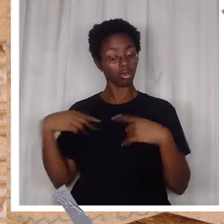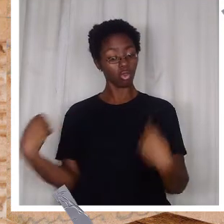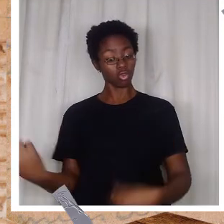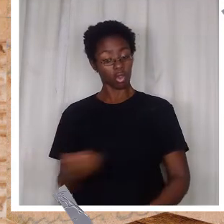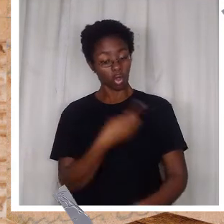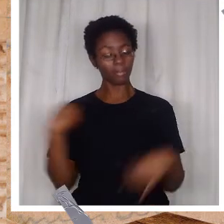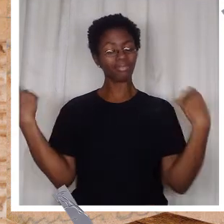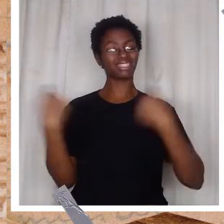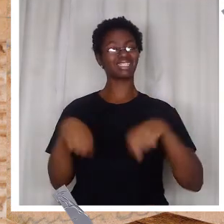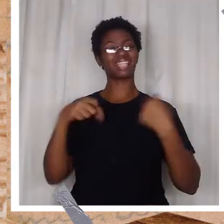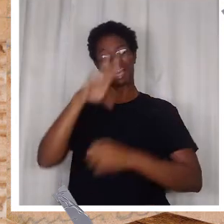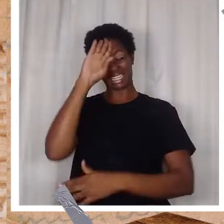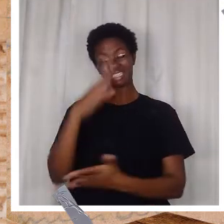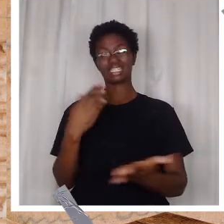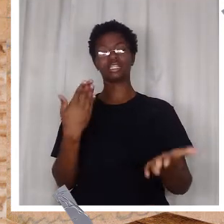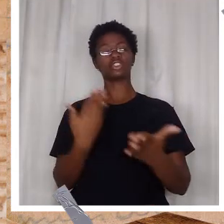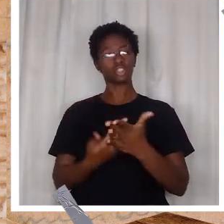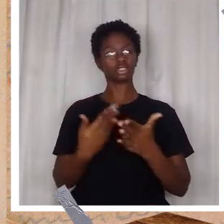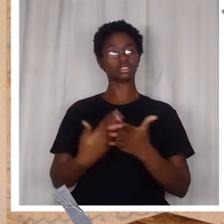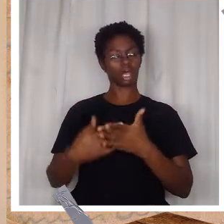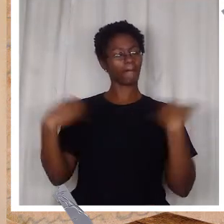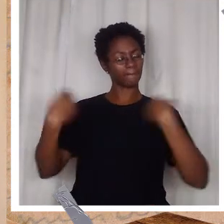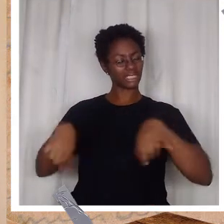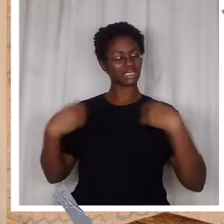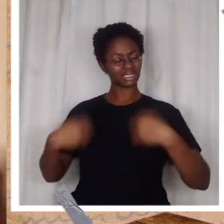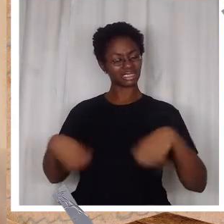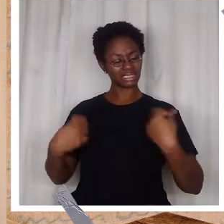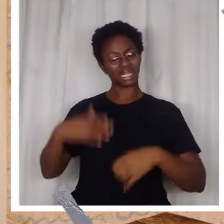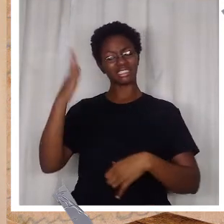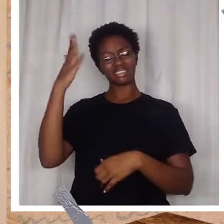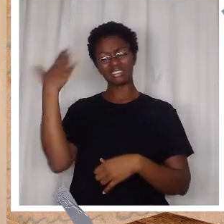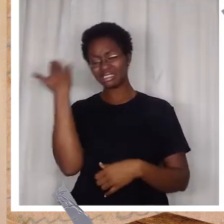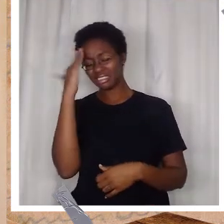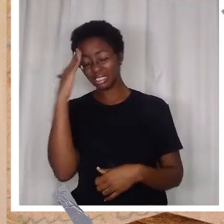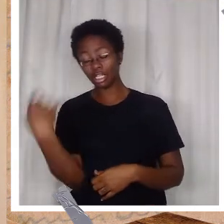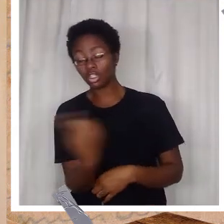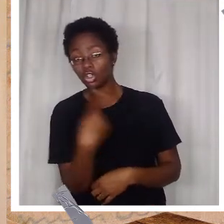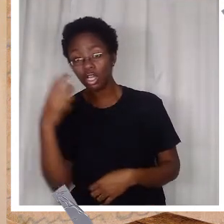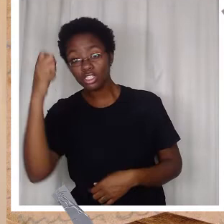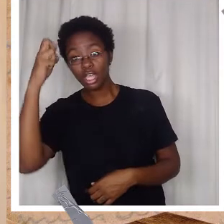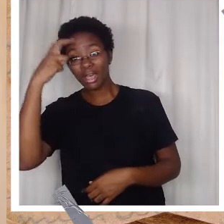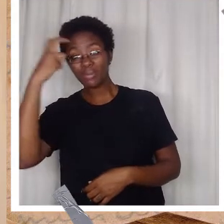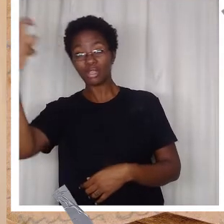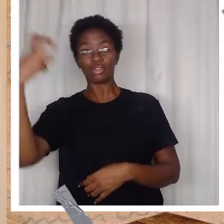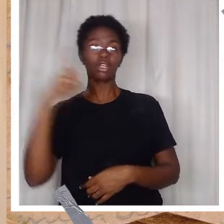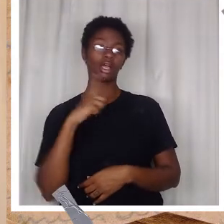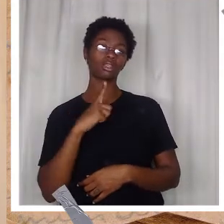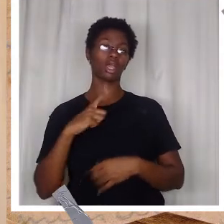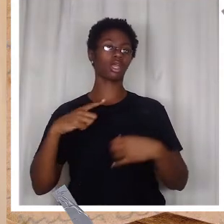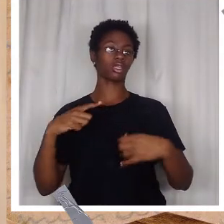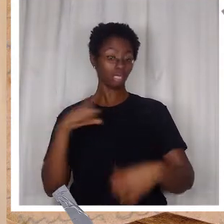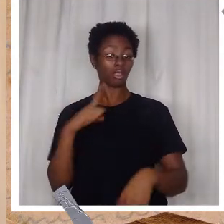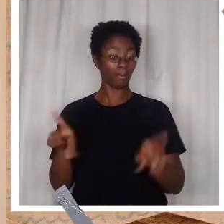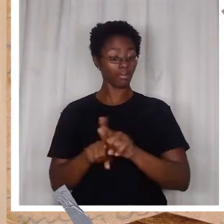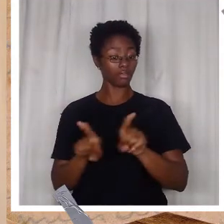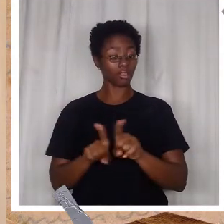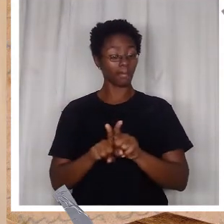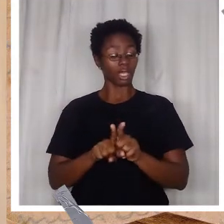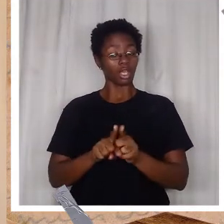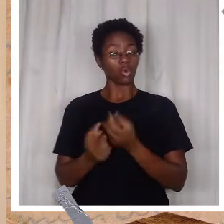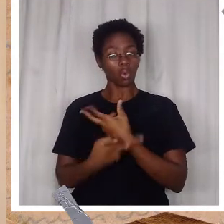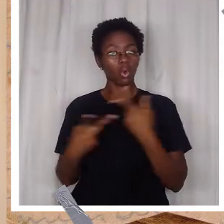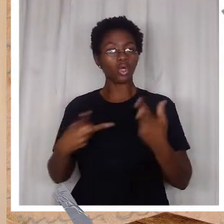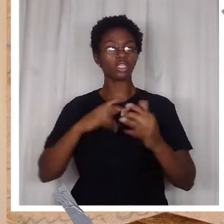têm que estar conscientes de que elas têm sabedoria e de que elas têm o que dizer. O que mais